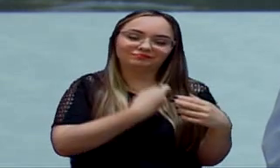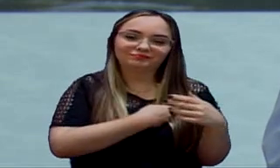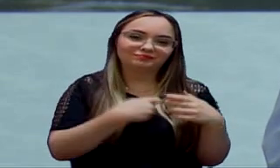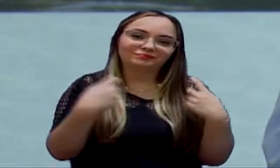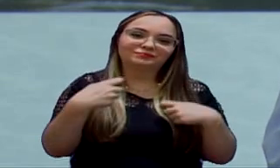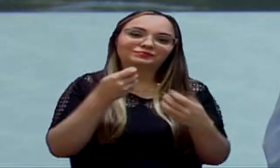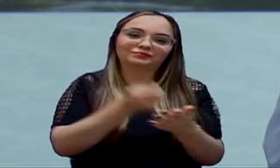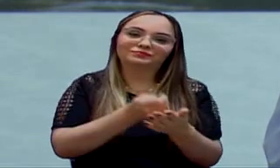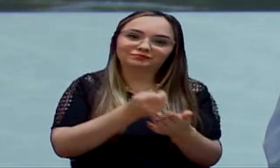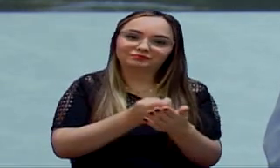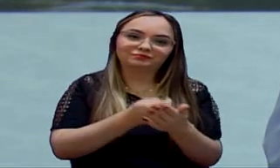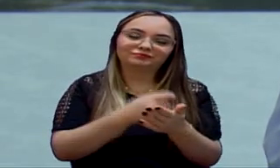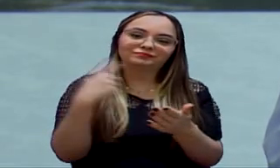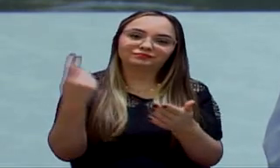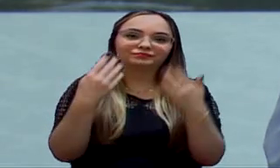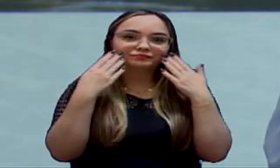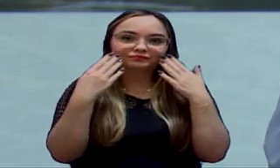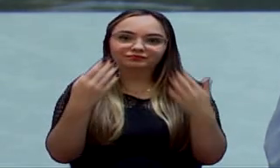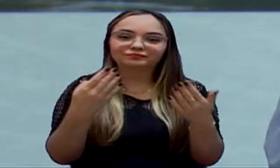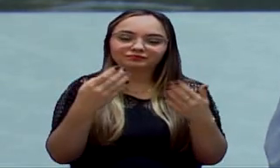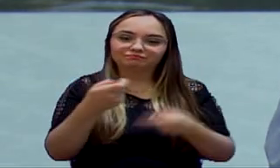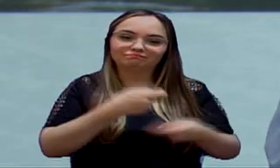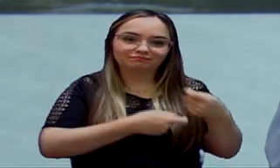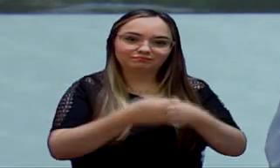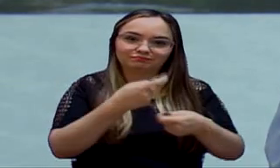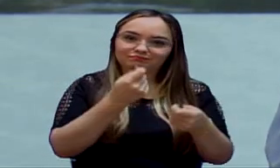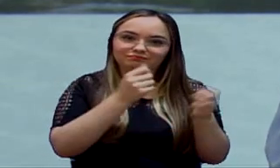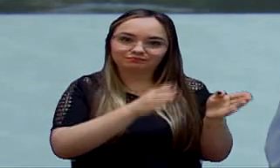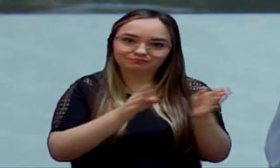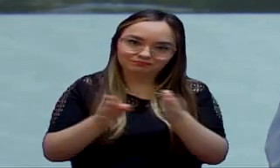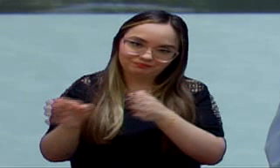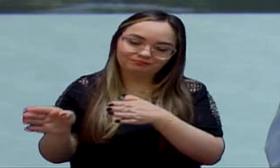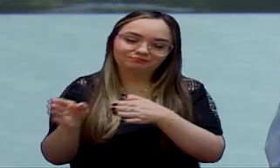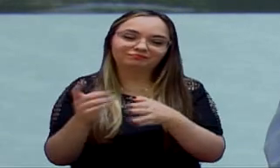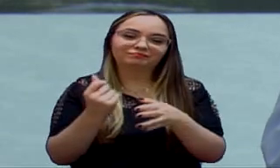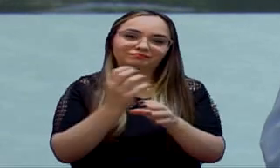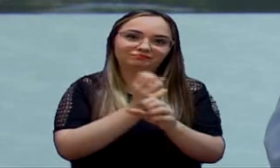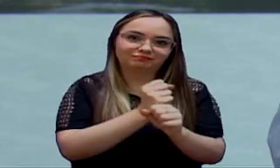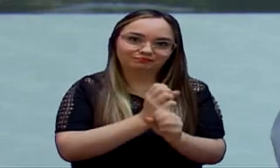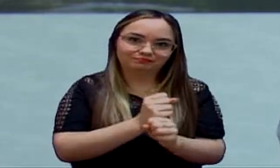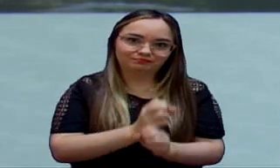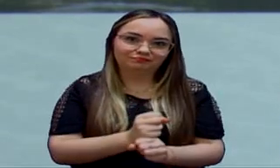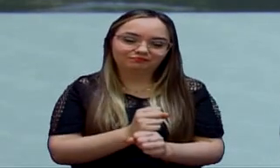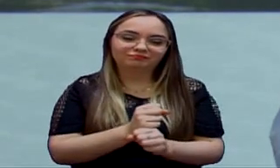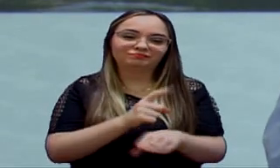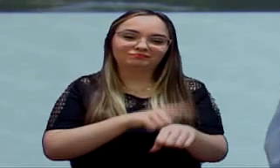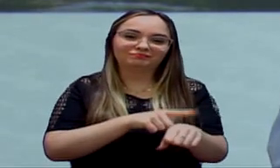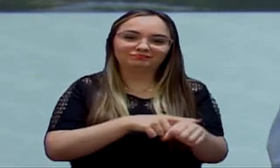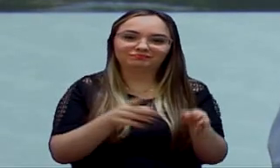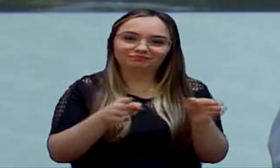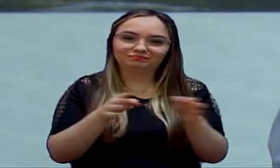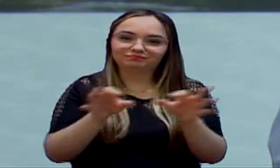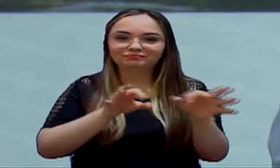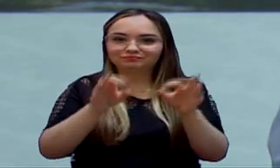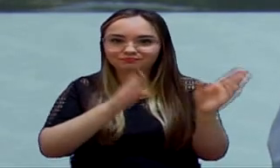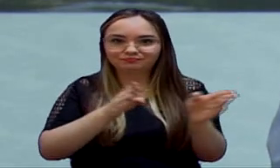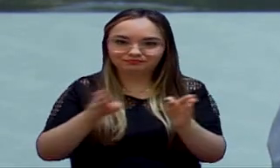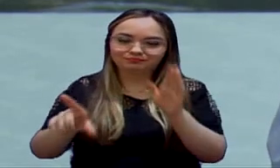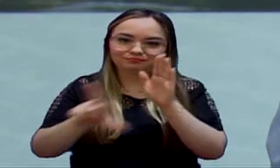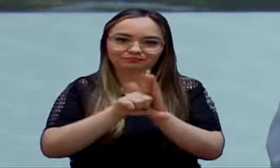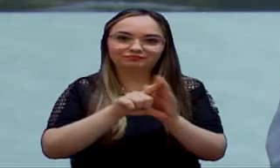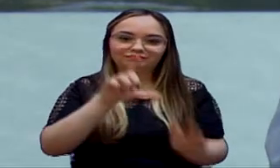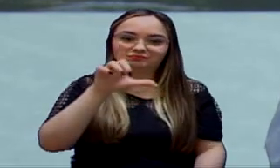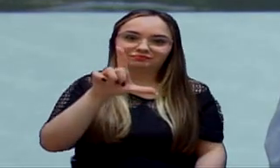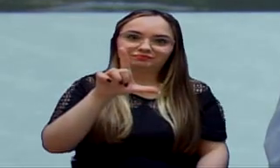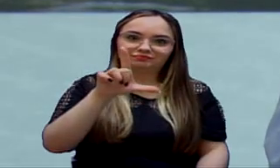obrigatória transparência na gestão fiscal e assegura Participação Popular durante os processos de elaboração e discussão da lei